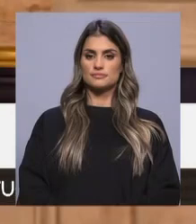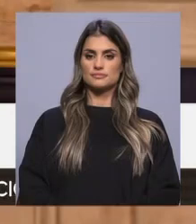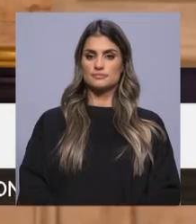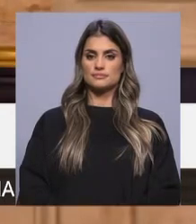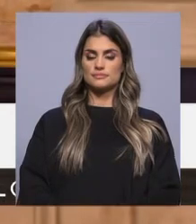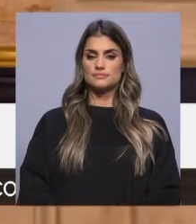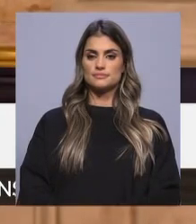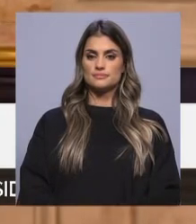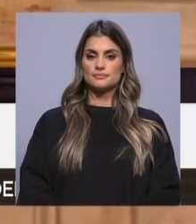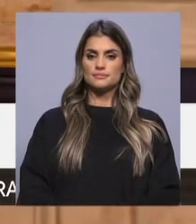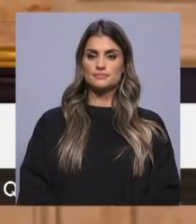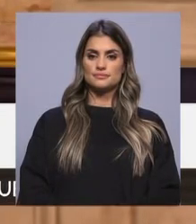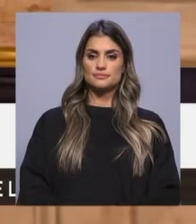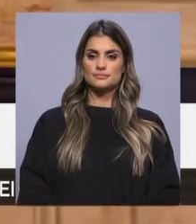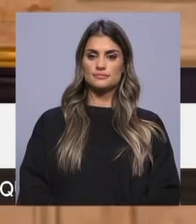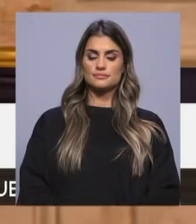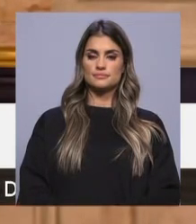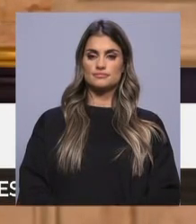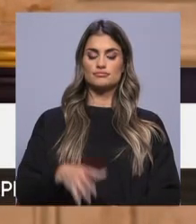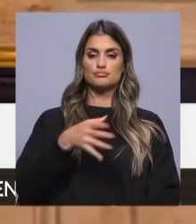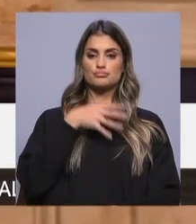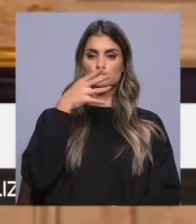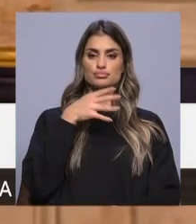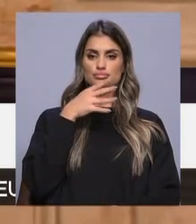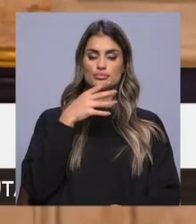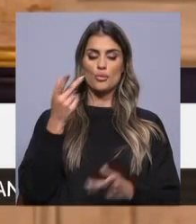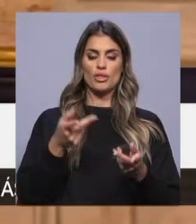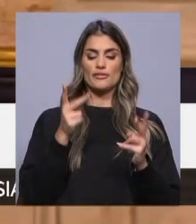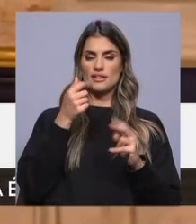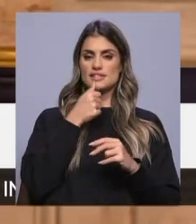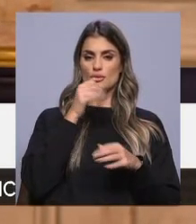A reação do LIVRE à decisão do Tribunal Constitucional.